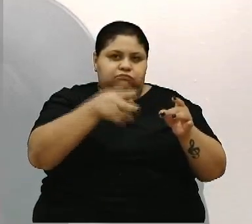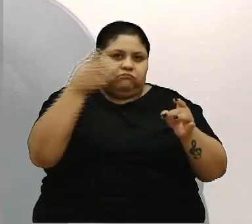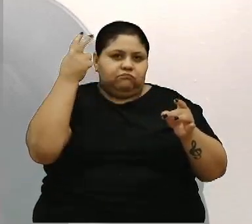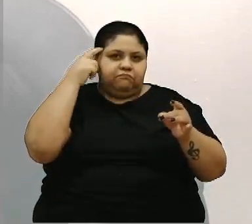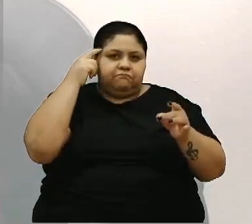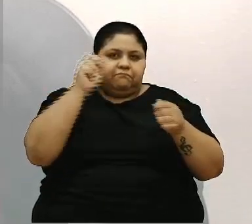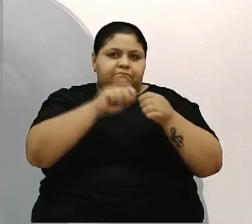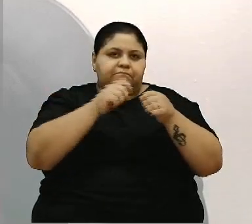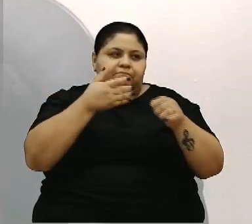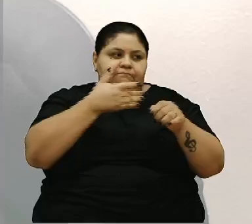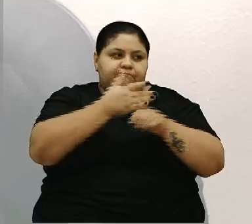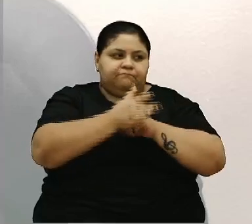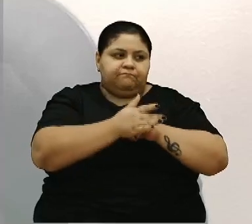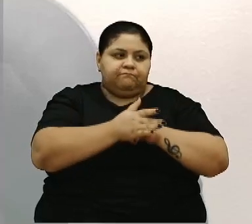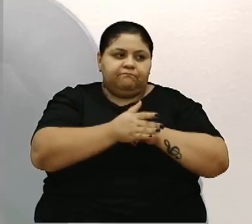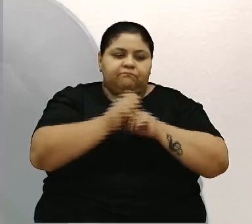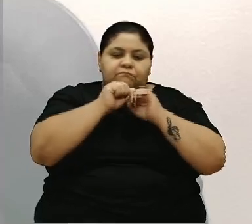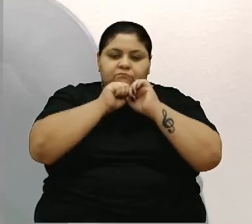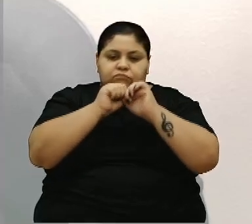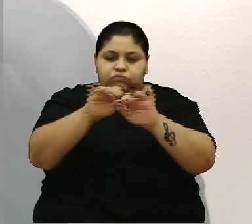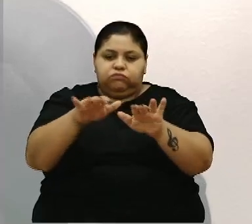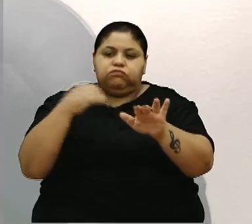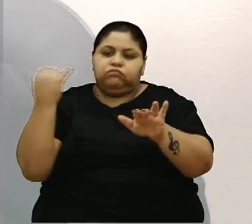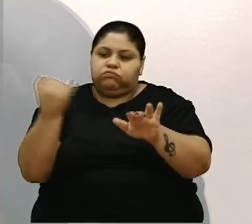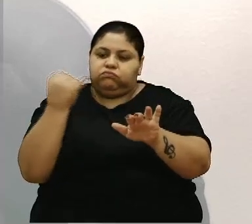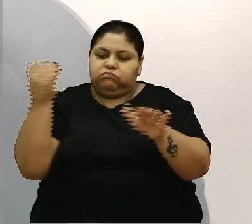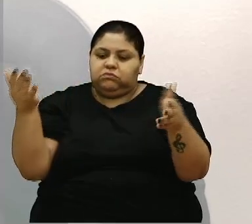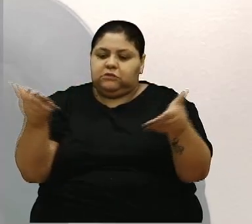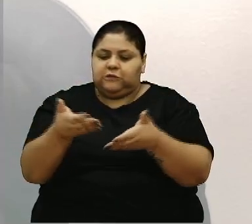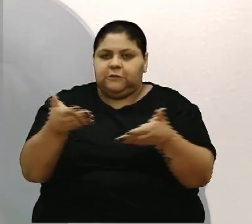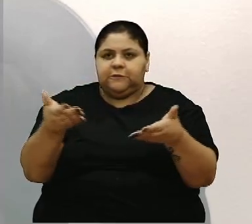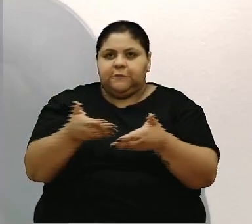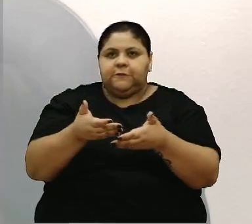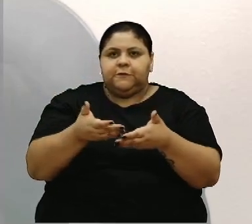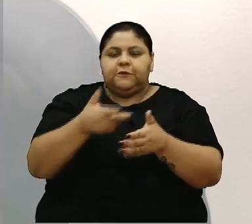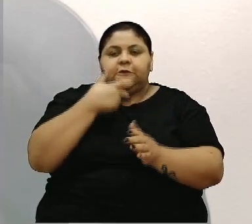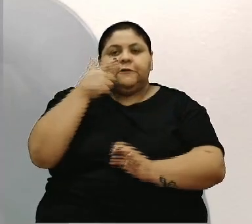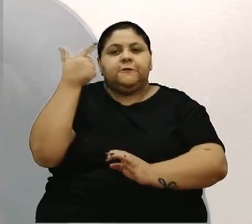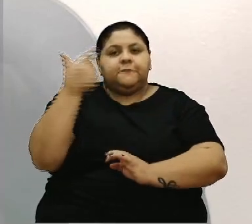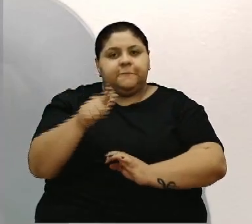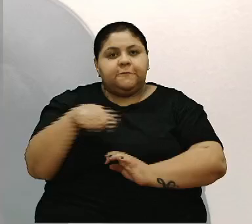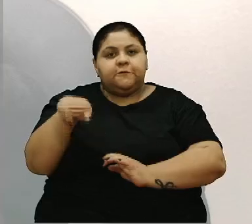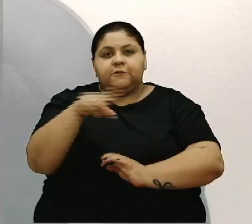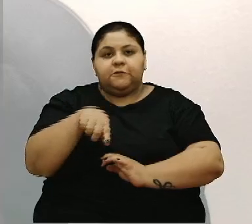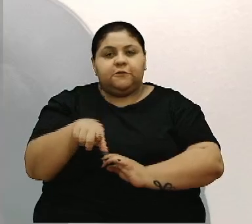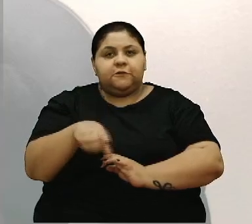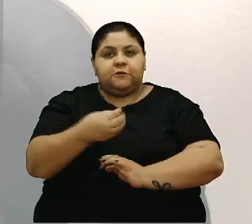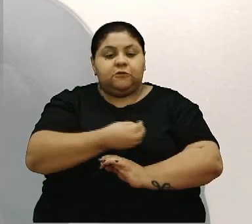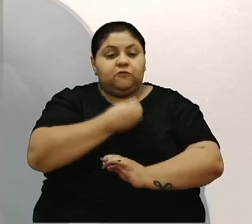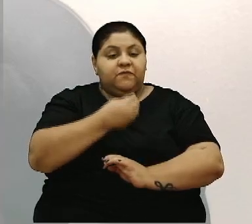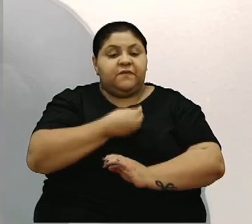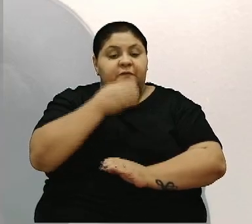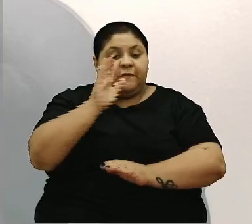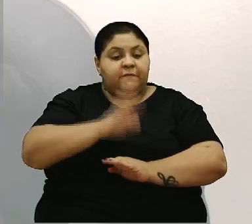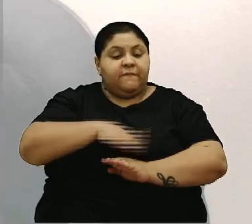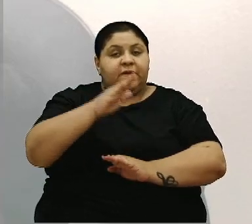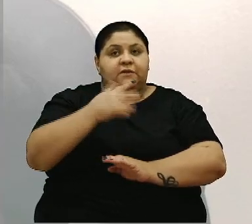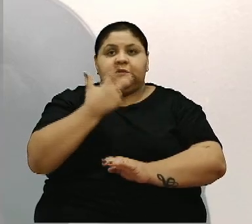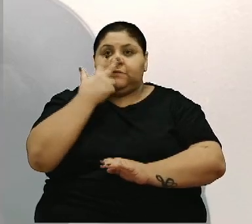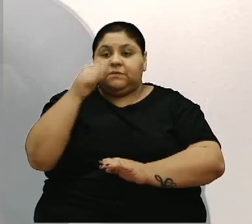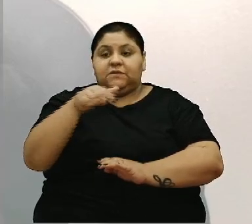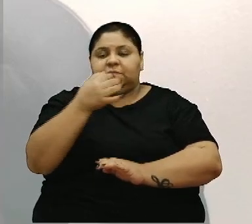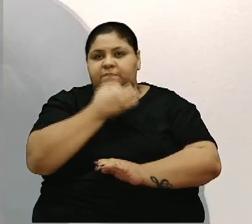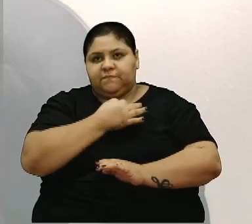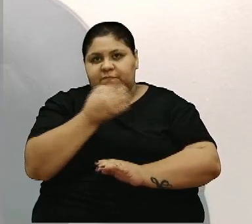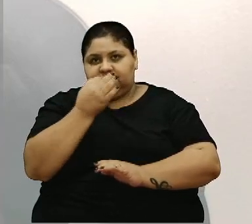que elas terão uma repercussão bem importante hoje e que reforço aqui, que a gente não viva mais o que nós vivemos em Caxias do